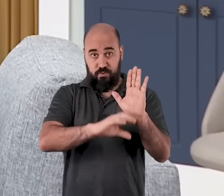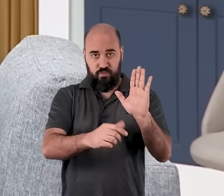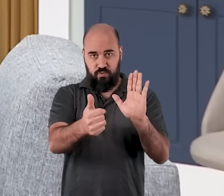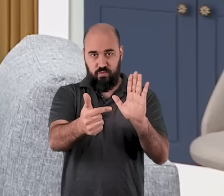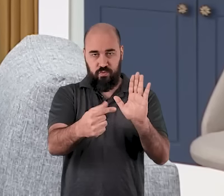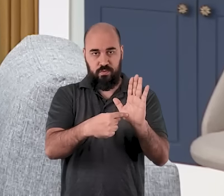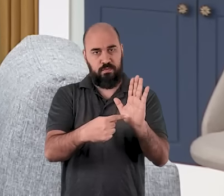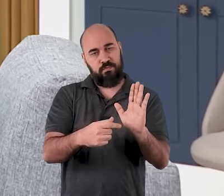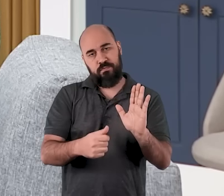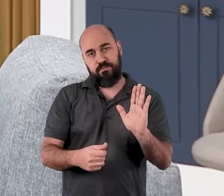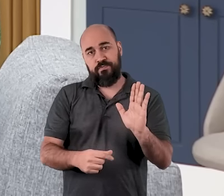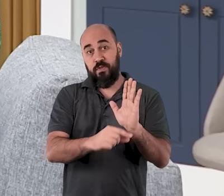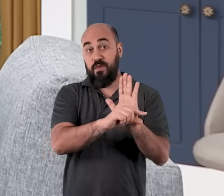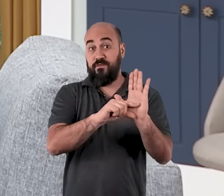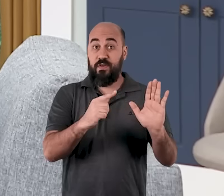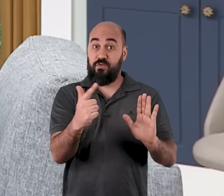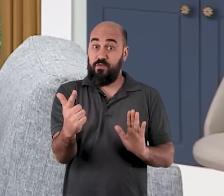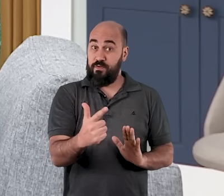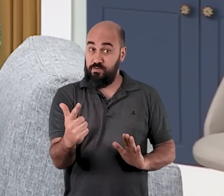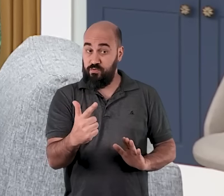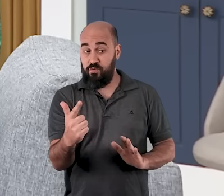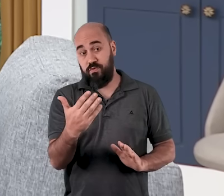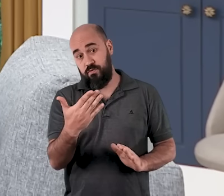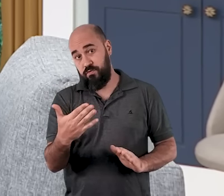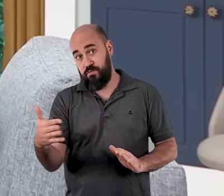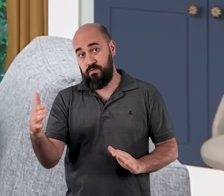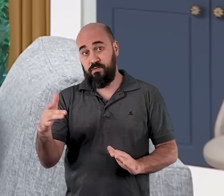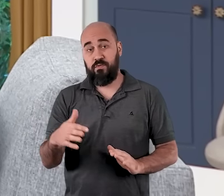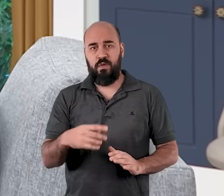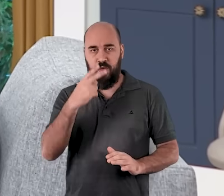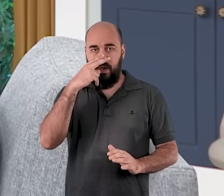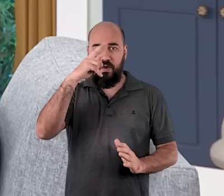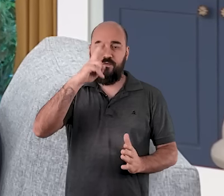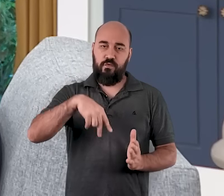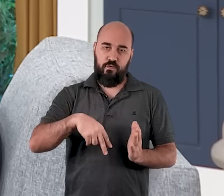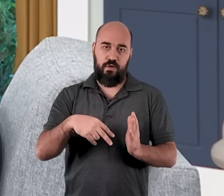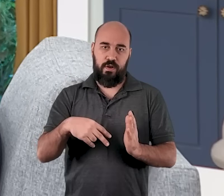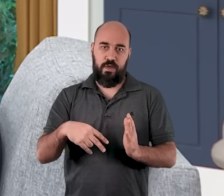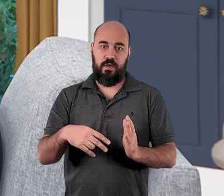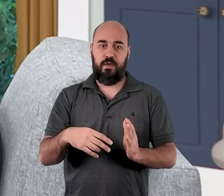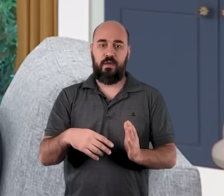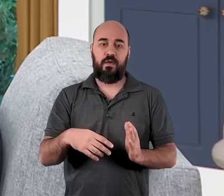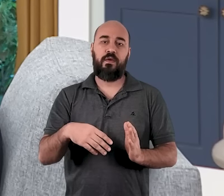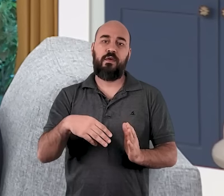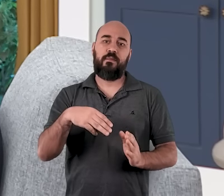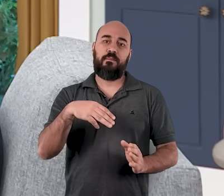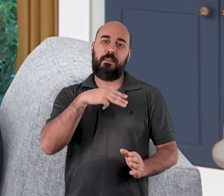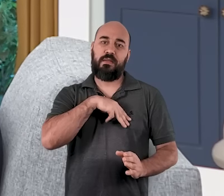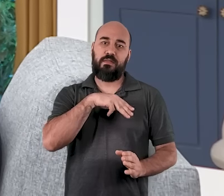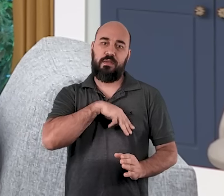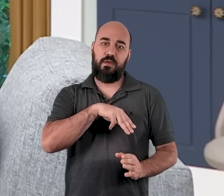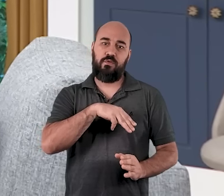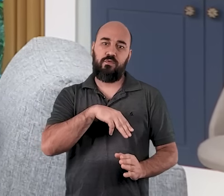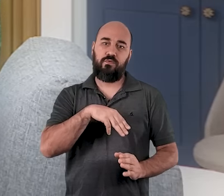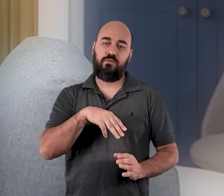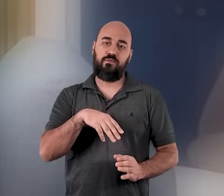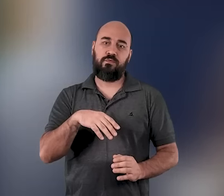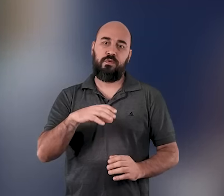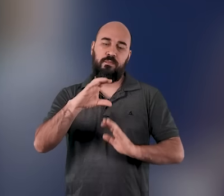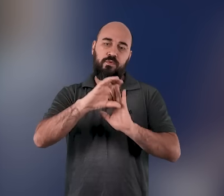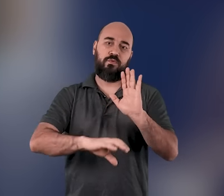12, a partir do verso 22. Eu vou ler Mateus 12, versos 22 a 24. Na minha Bíblia está escrito